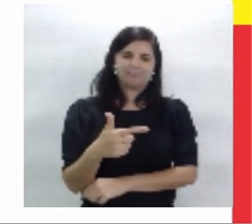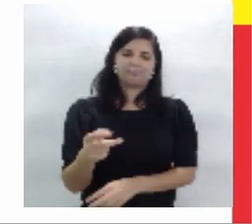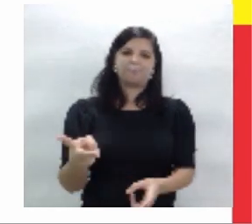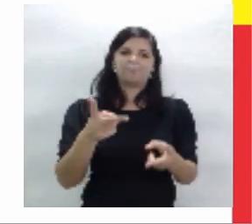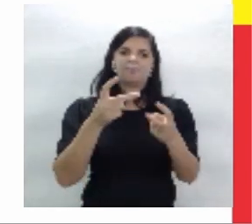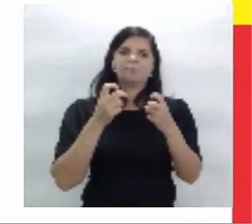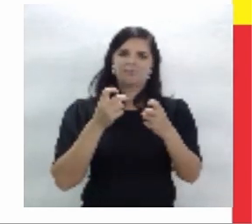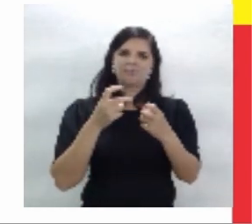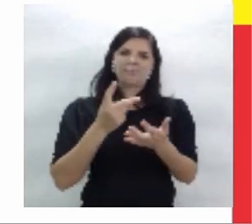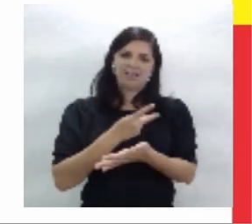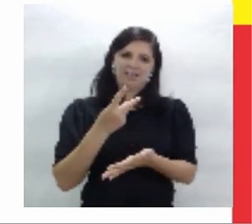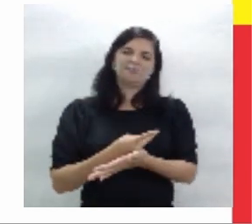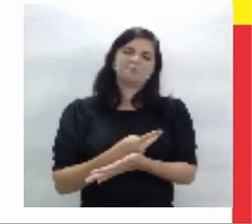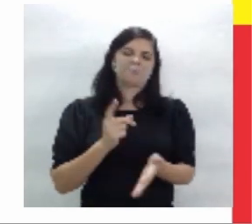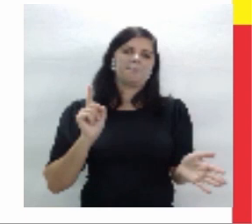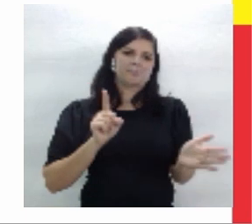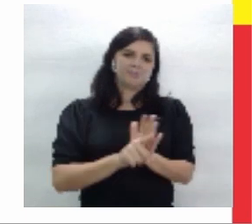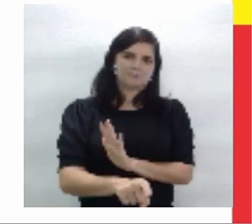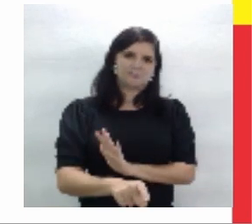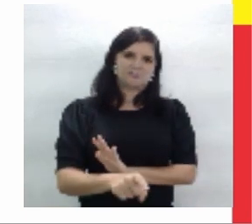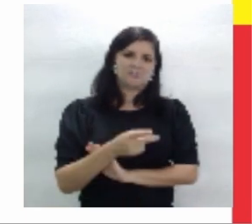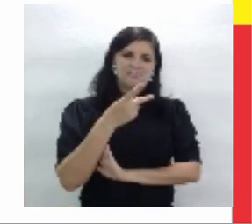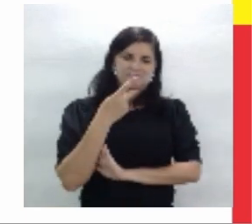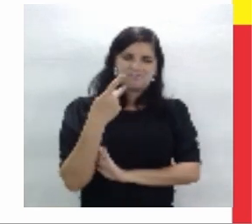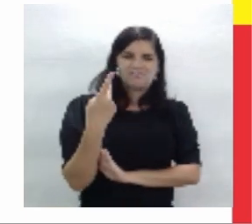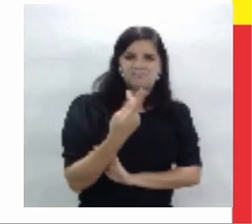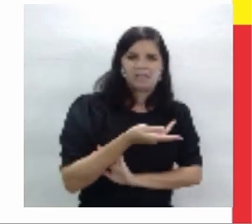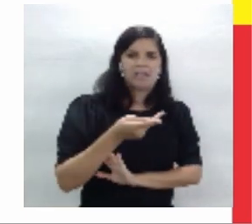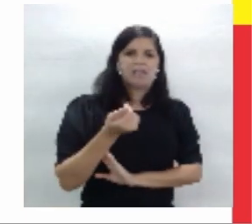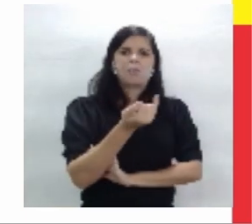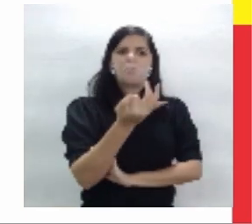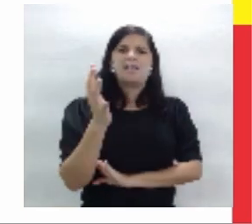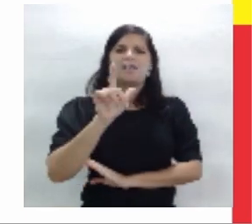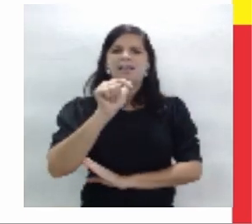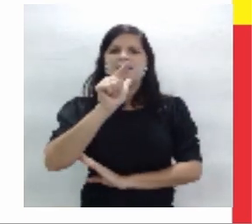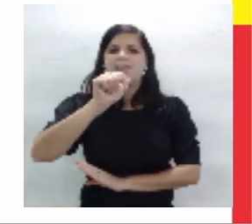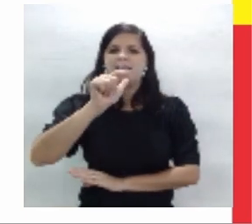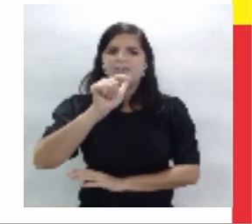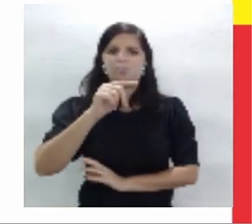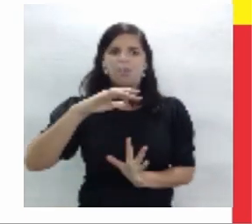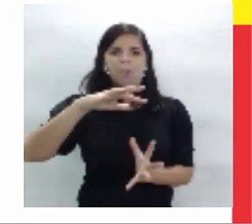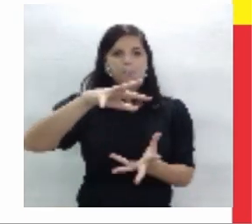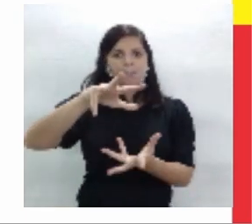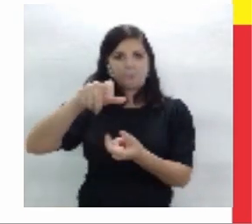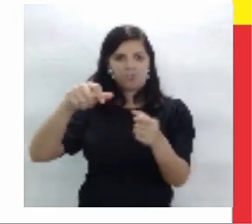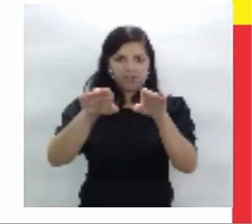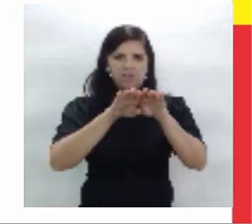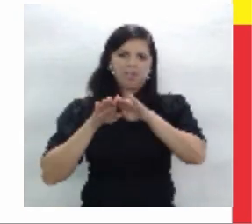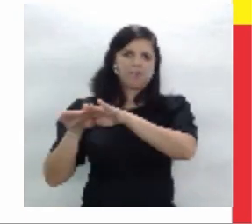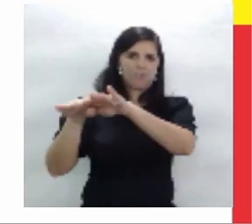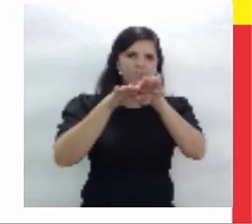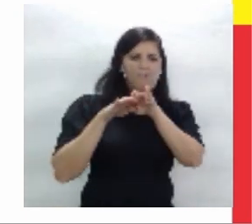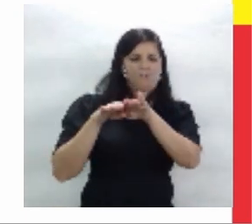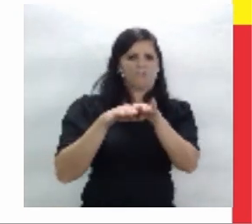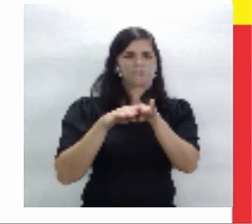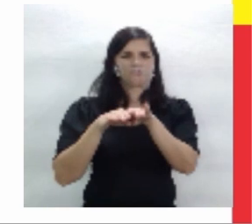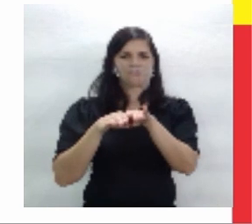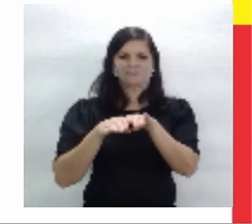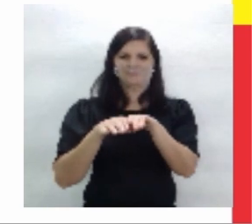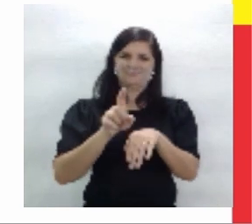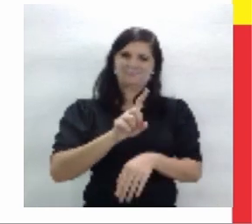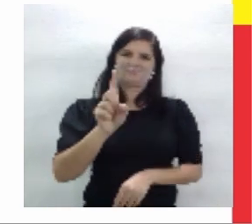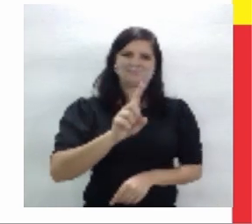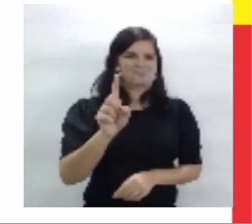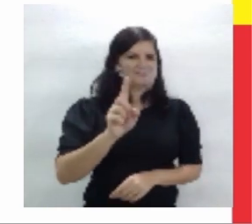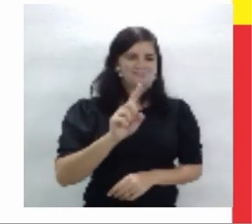que há um erro nessa questão, né? A gente está dizendo aí que a quantidade de água no mundo inteiro é quase igualitária, sendo que a gente observou